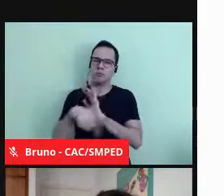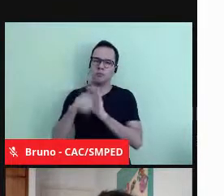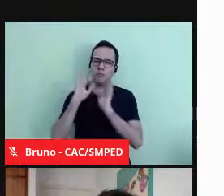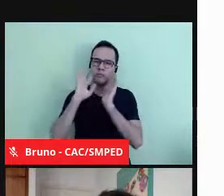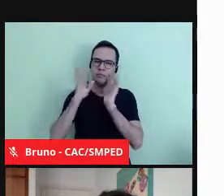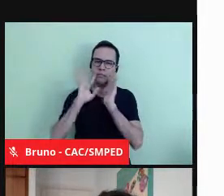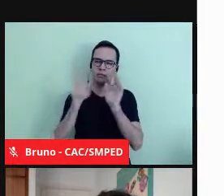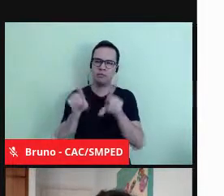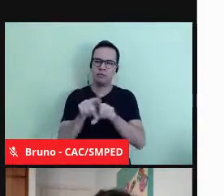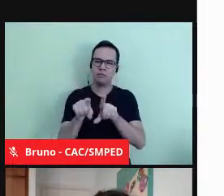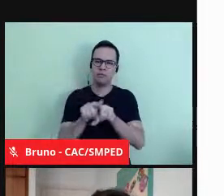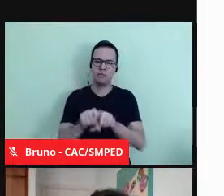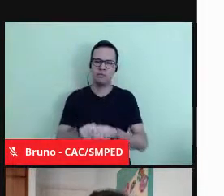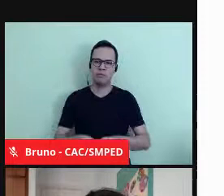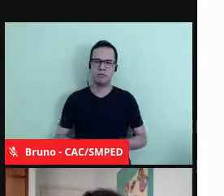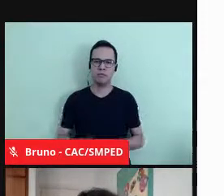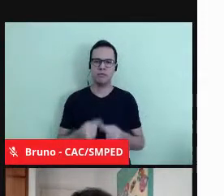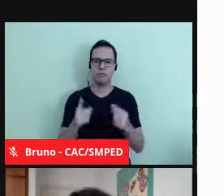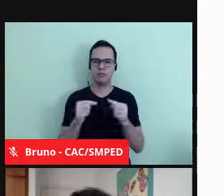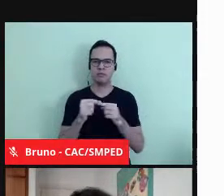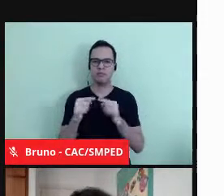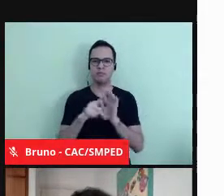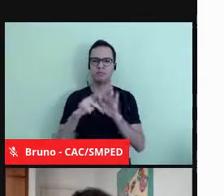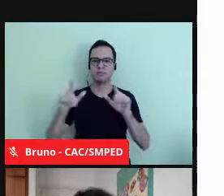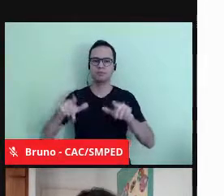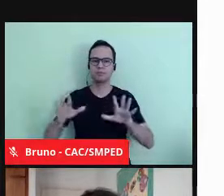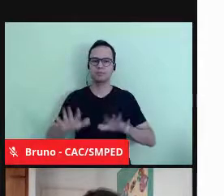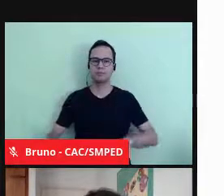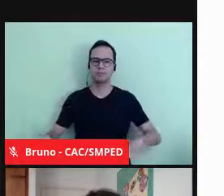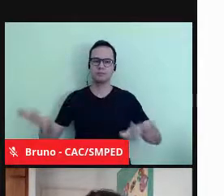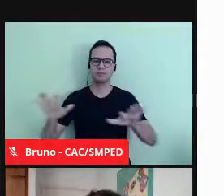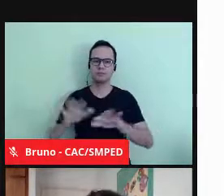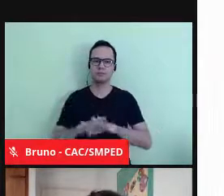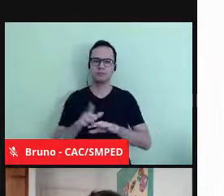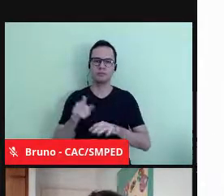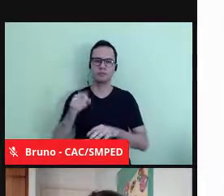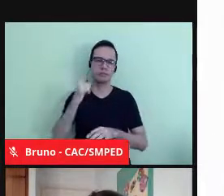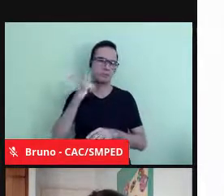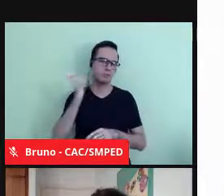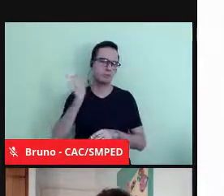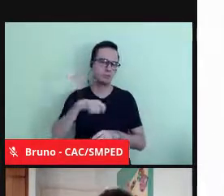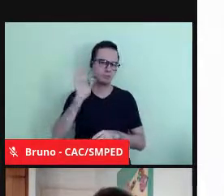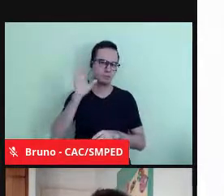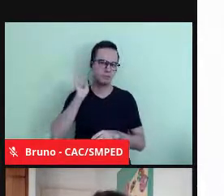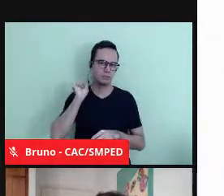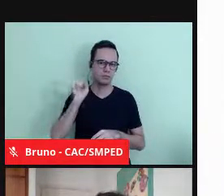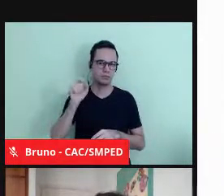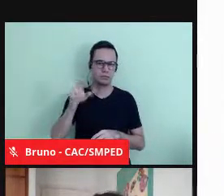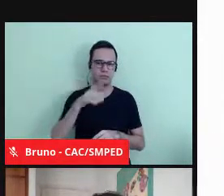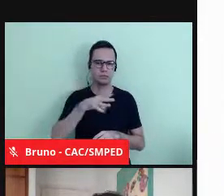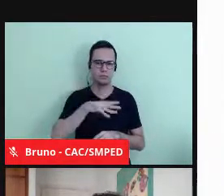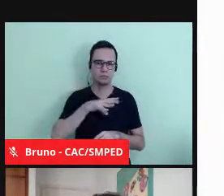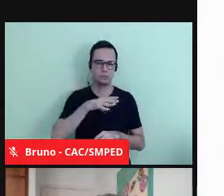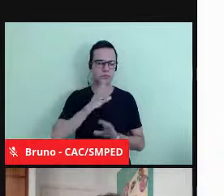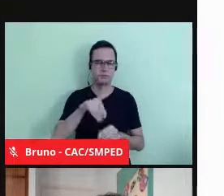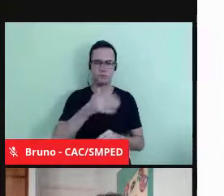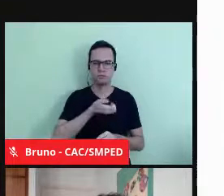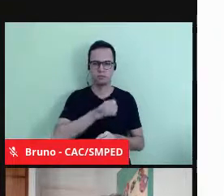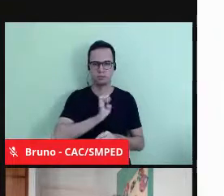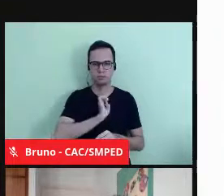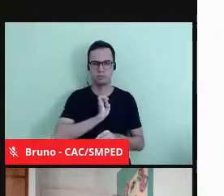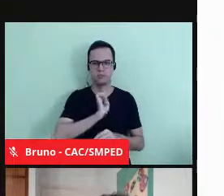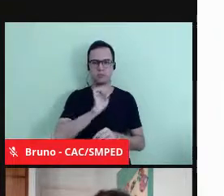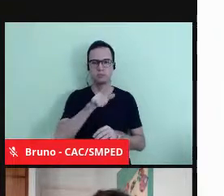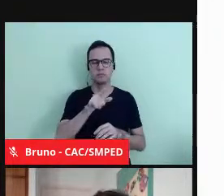isso também, essas questões do território nesse áudio, né? Aí vou fazer uma visitinha bem rápida